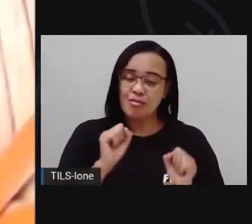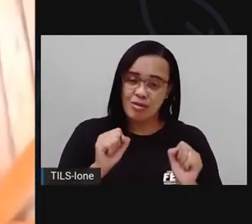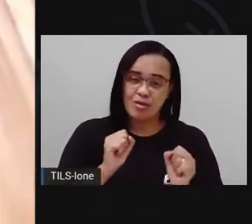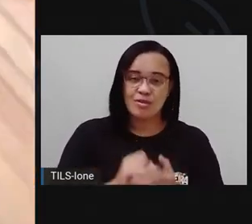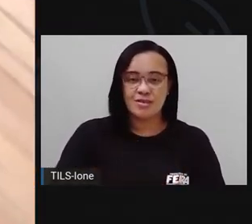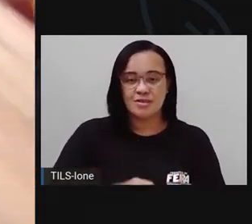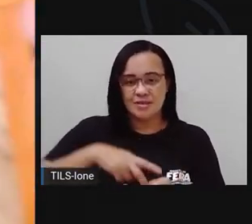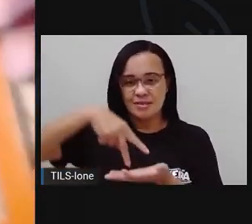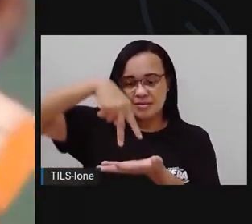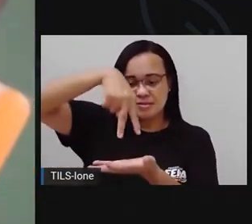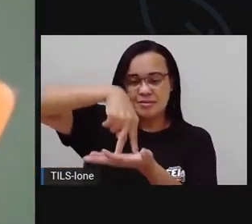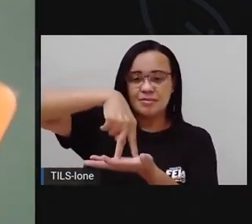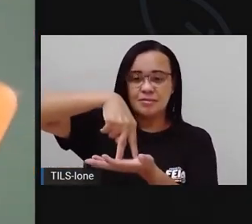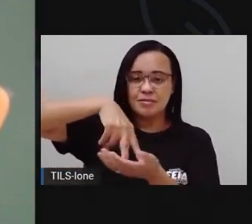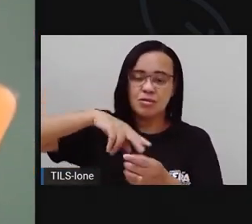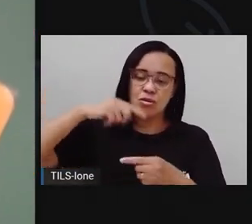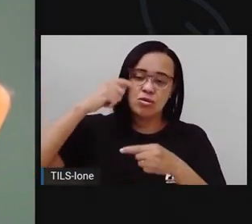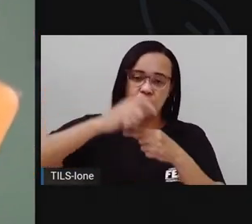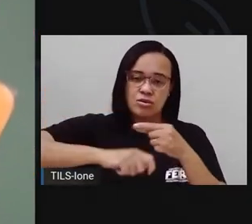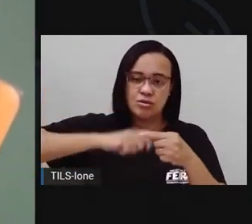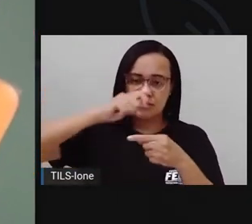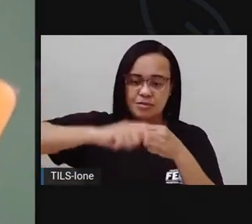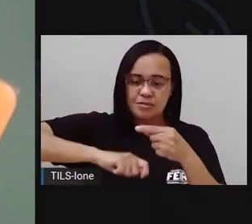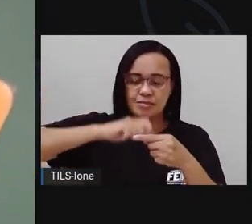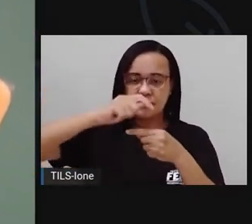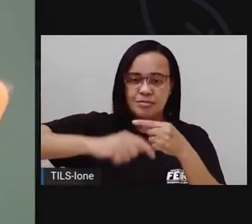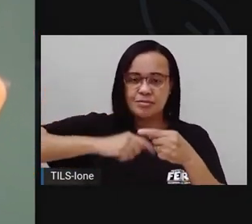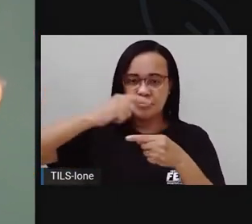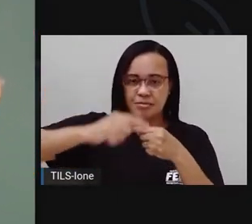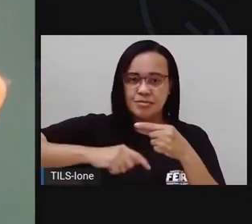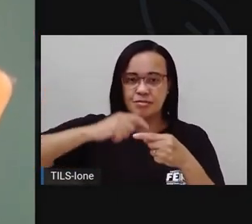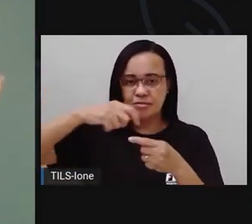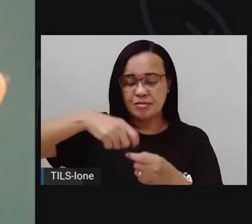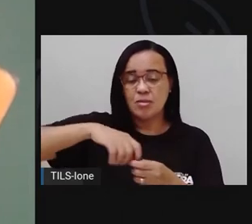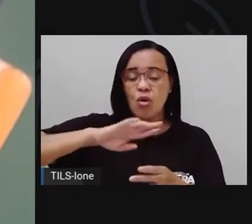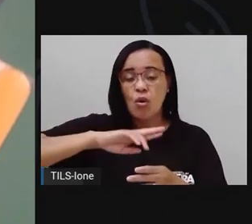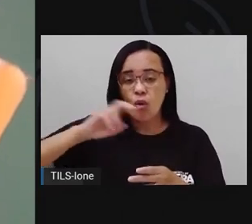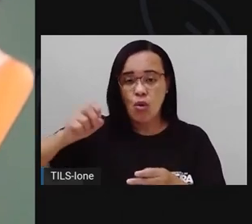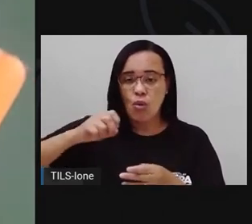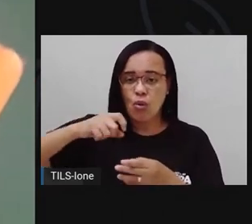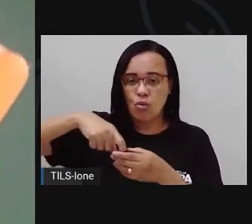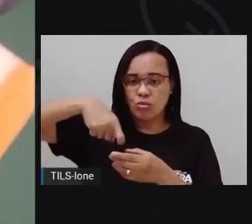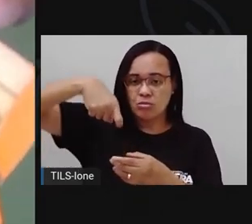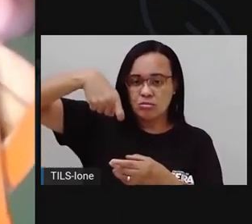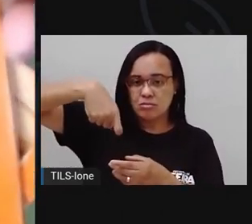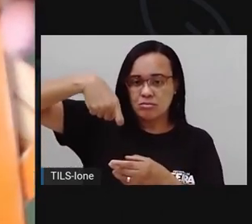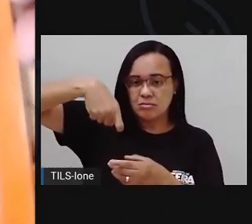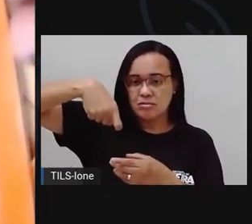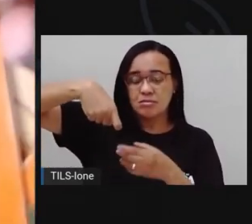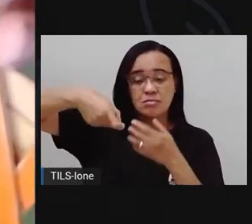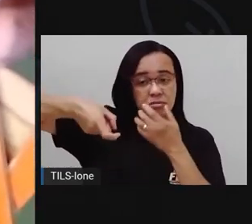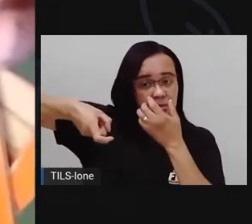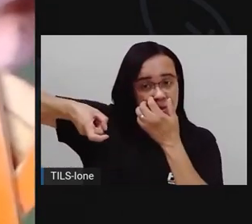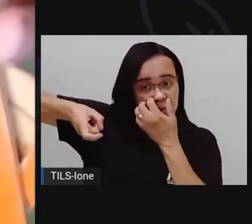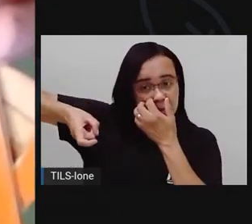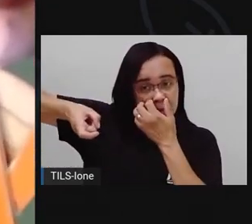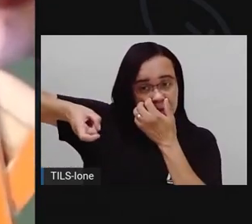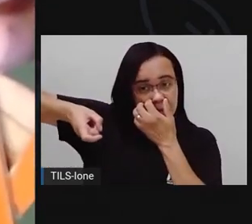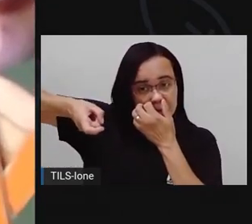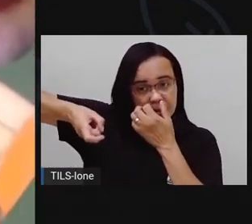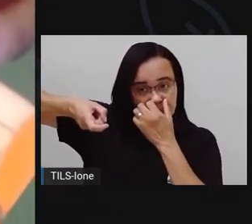explicou, você pode amarrar aqui um barbante, ó, nessa partezinha, tá certo? Você amarra o